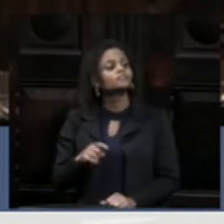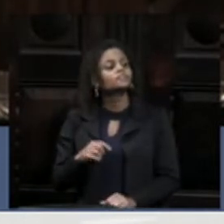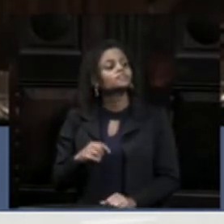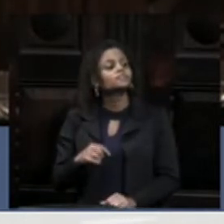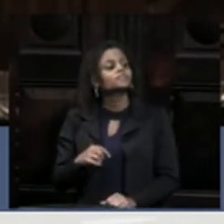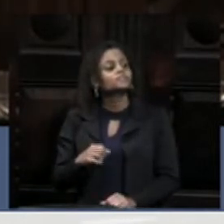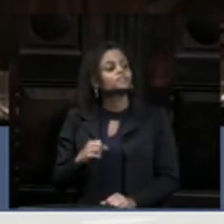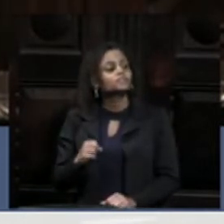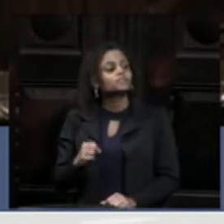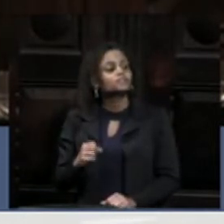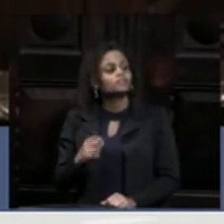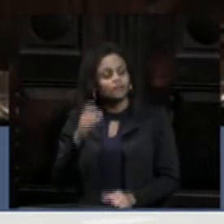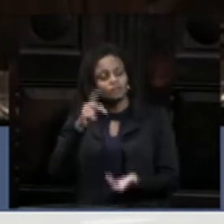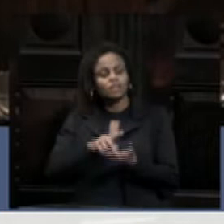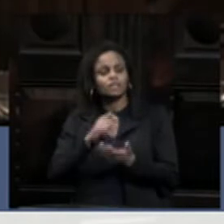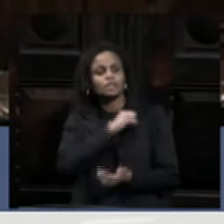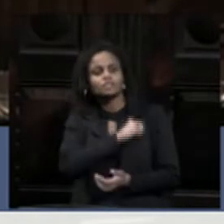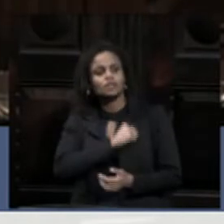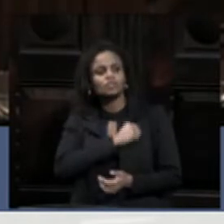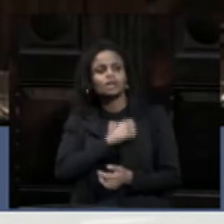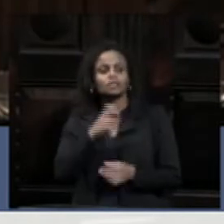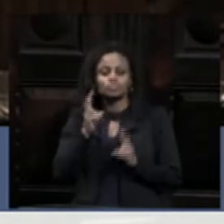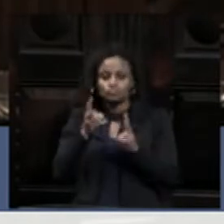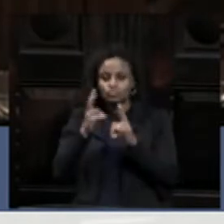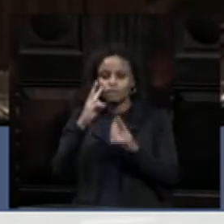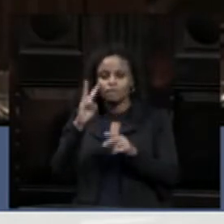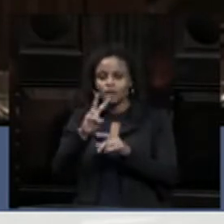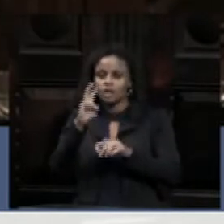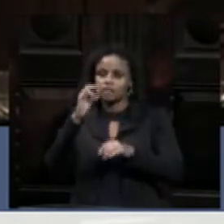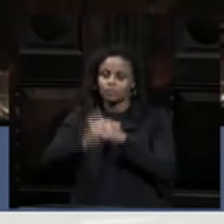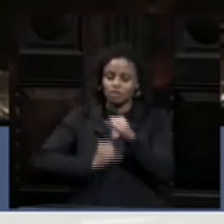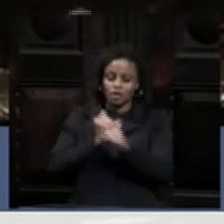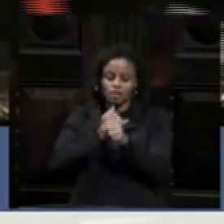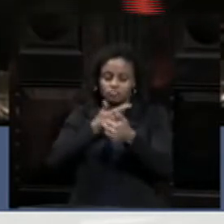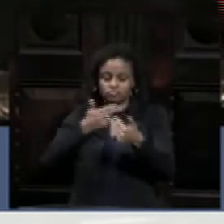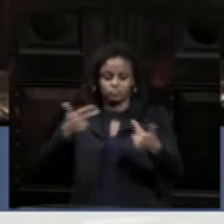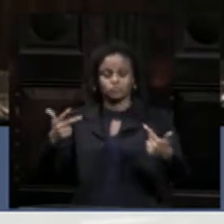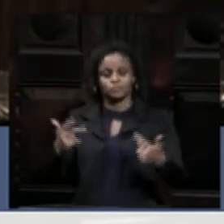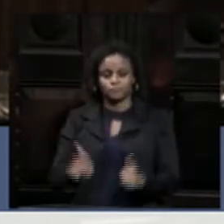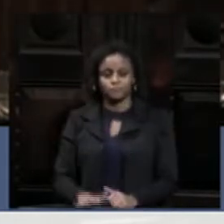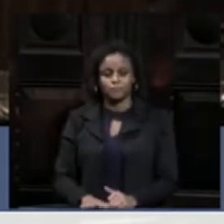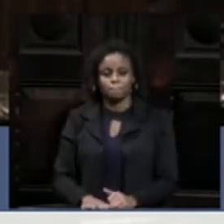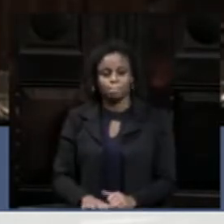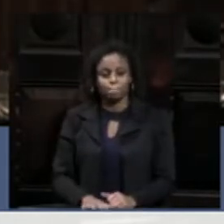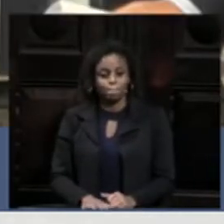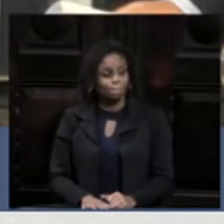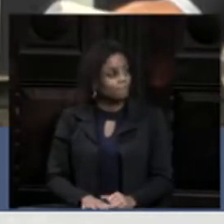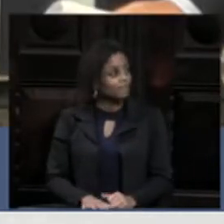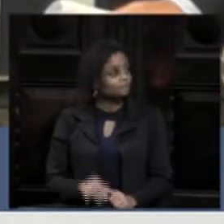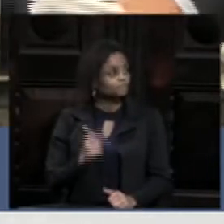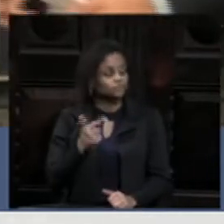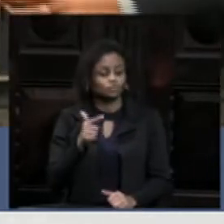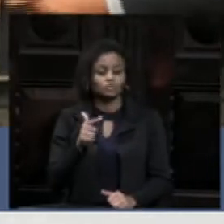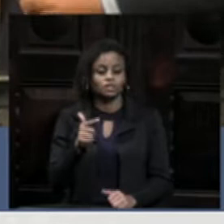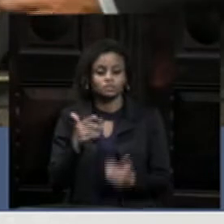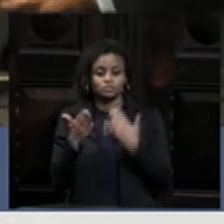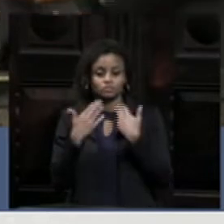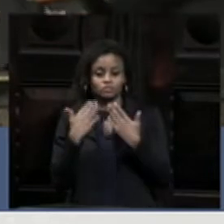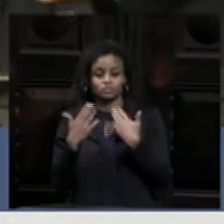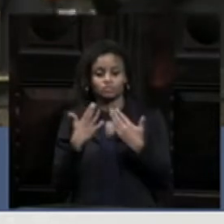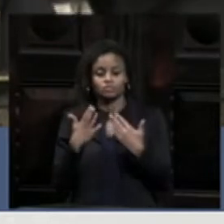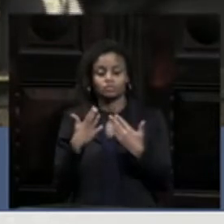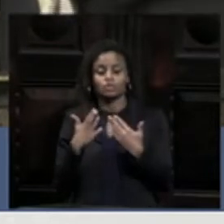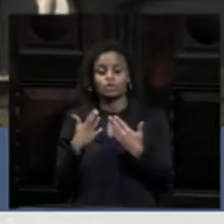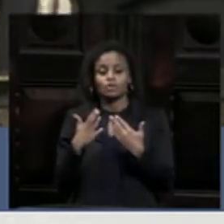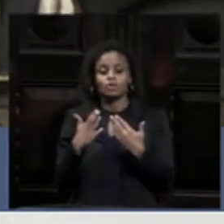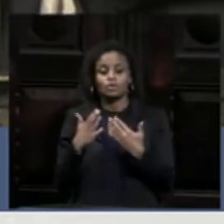100, para os vídeos de internet e assim por diante. Obrigado, senhor presidente. Não havendo mais quem queira discutir, quer discutir? Não vou